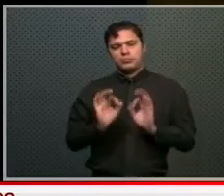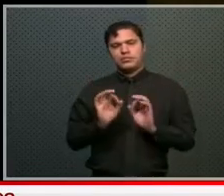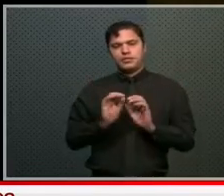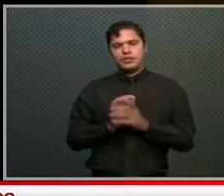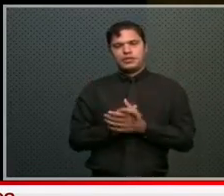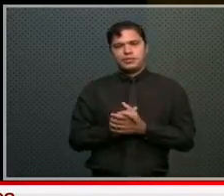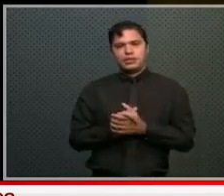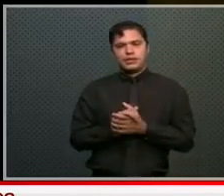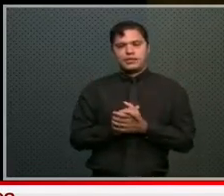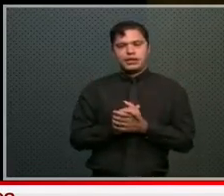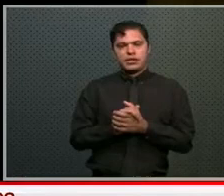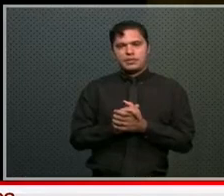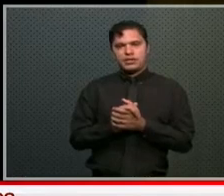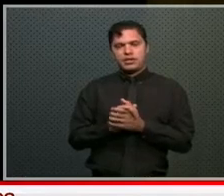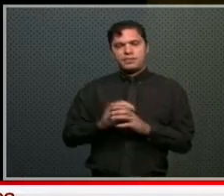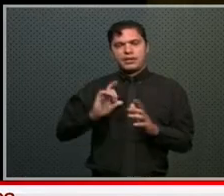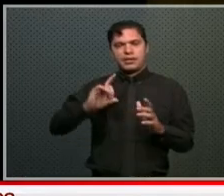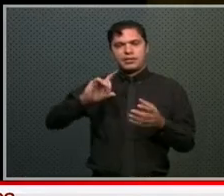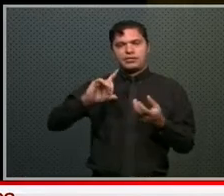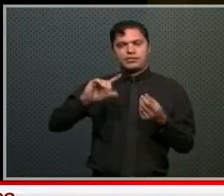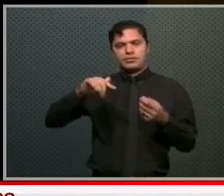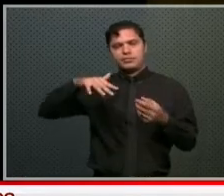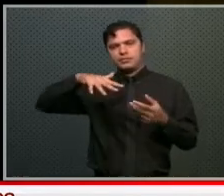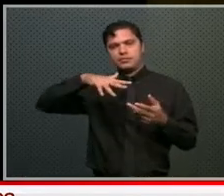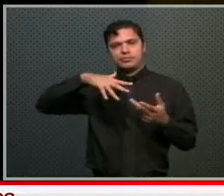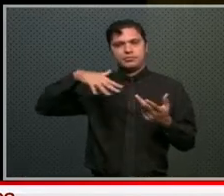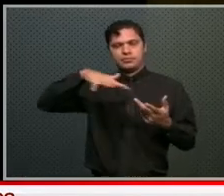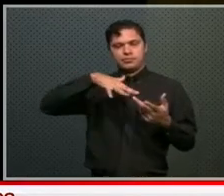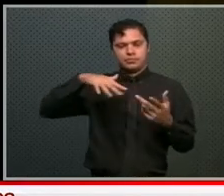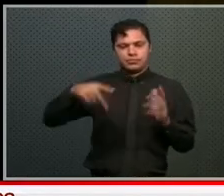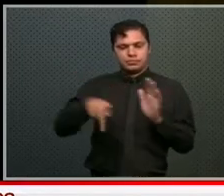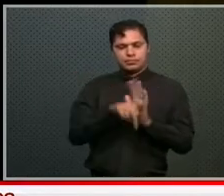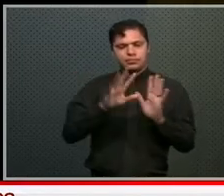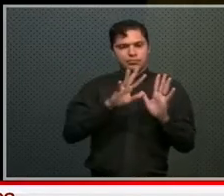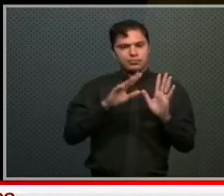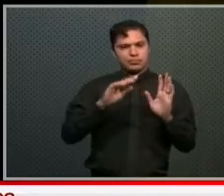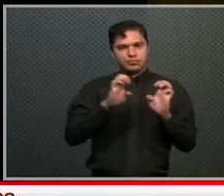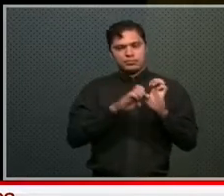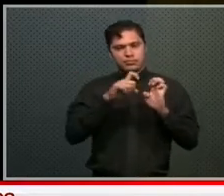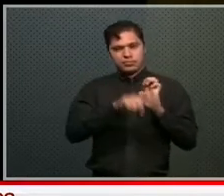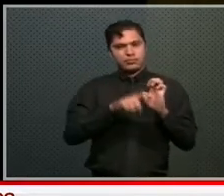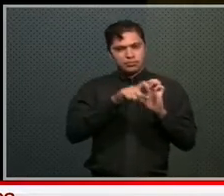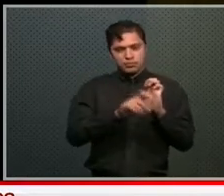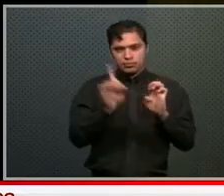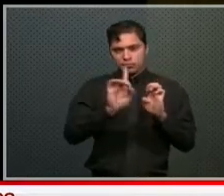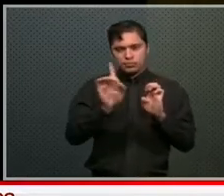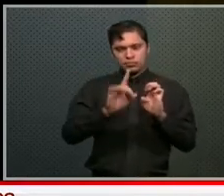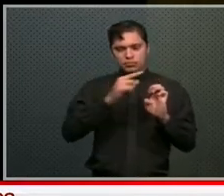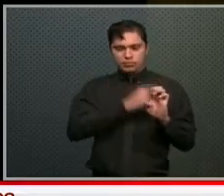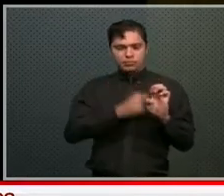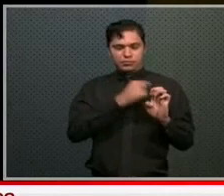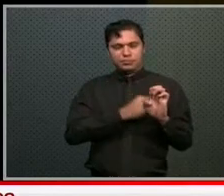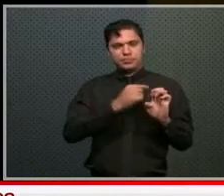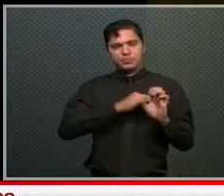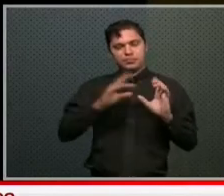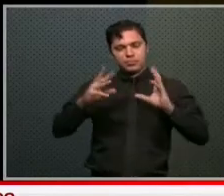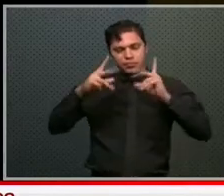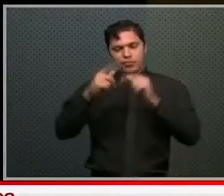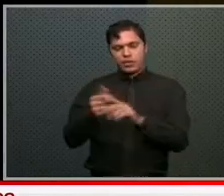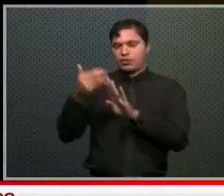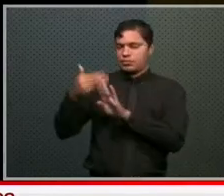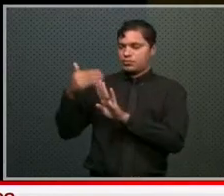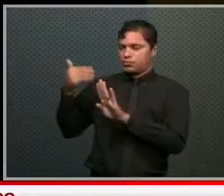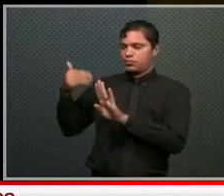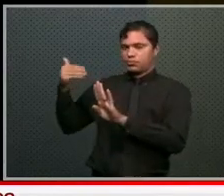nenhuma que essa homenagem não é apenas para Embrapa Mas para todos os precursores que